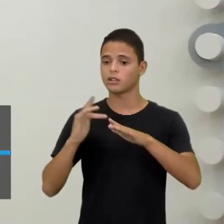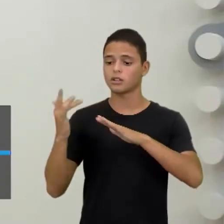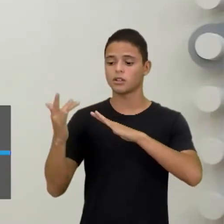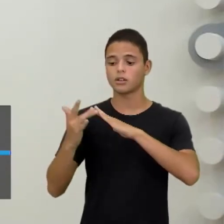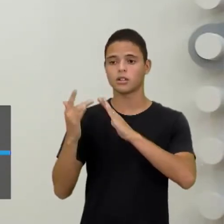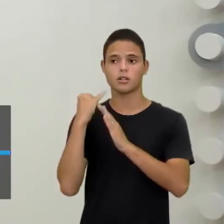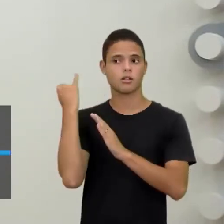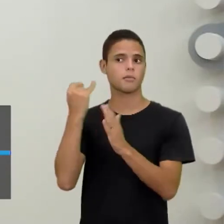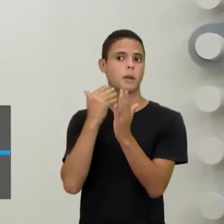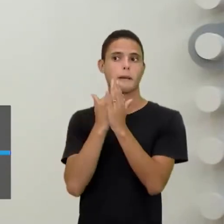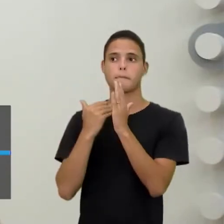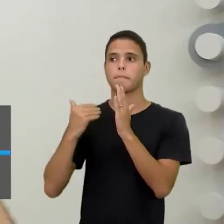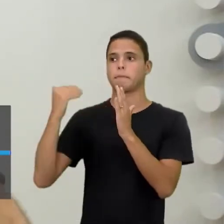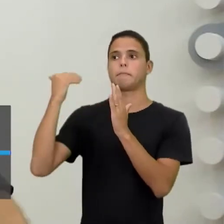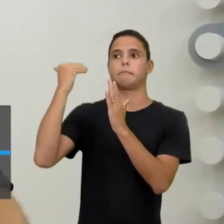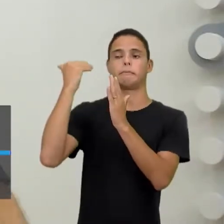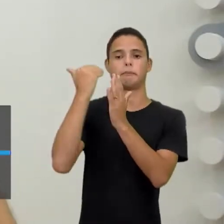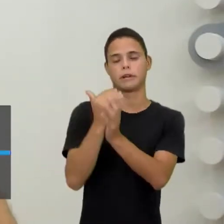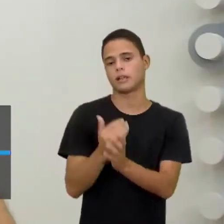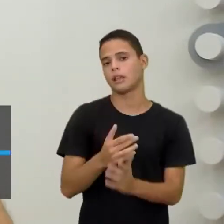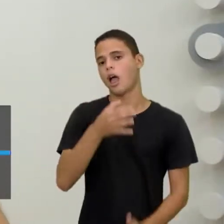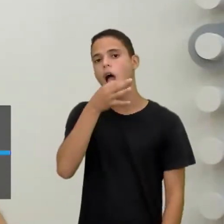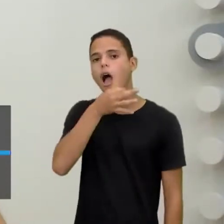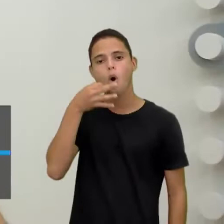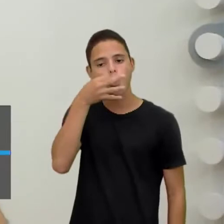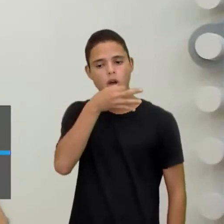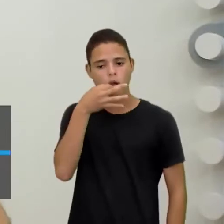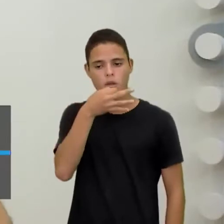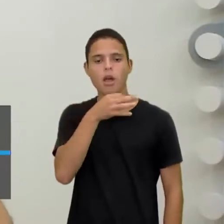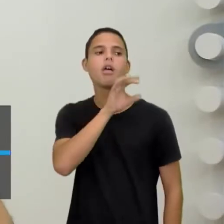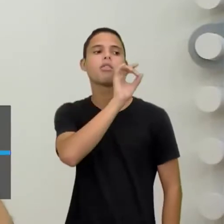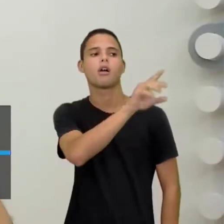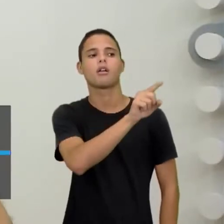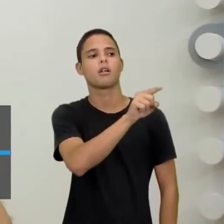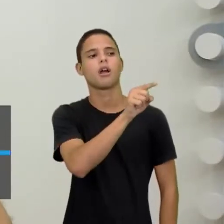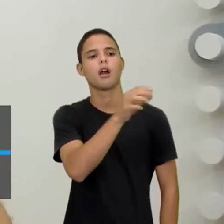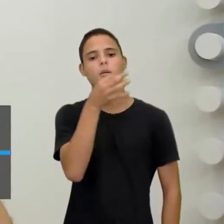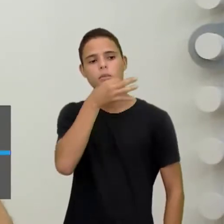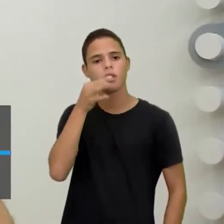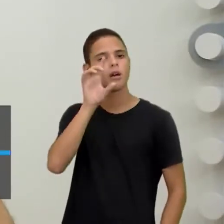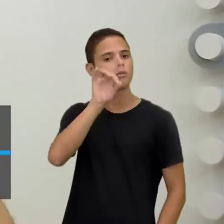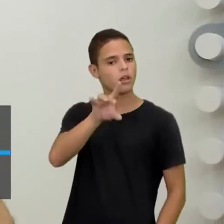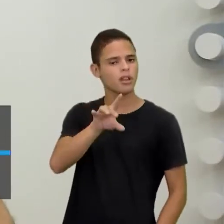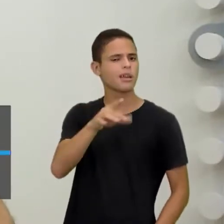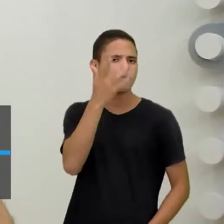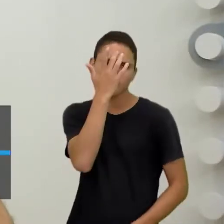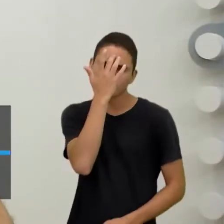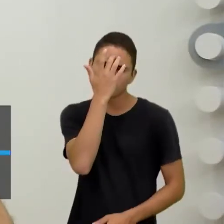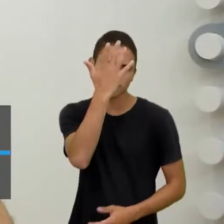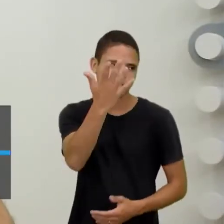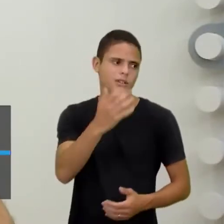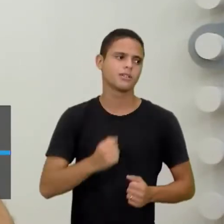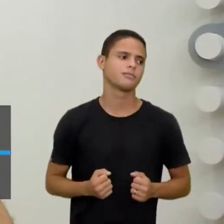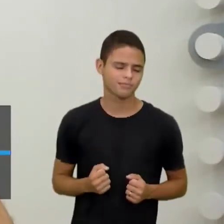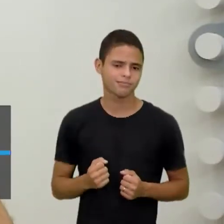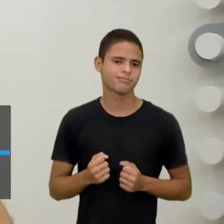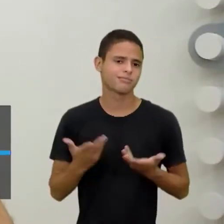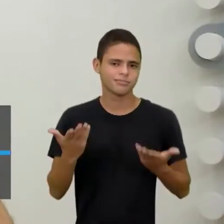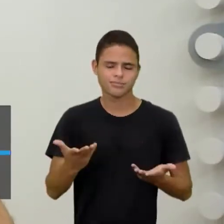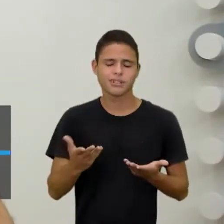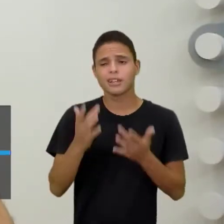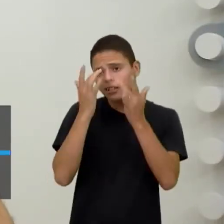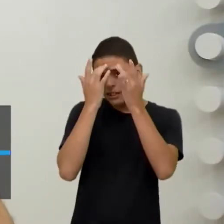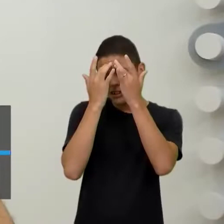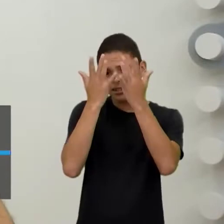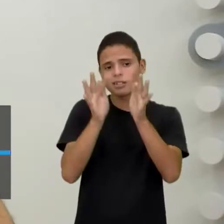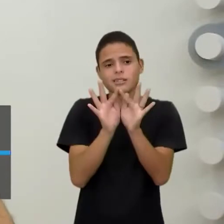importante é a opinião. E a opinião é muito fácil, é algo raso, é algo